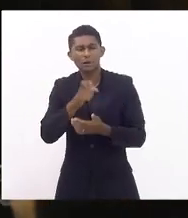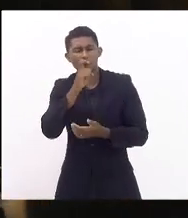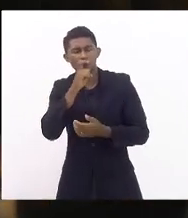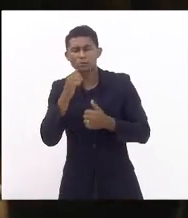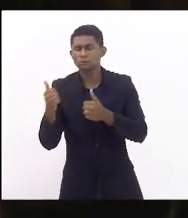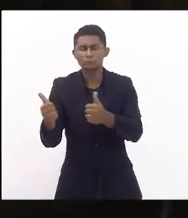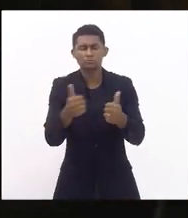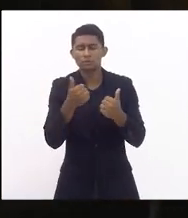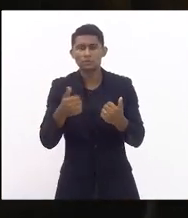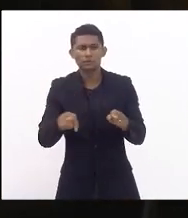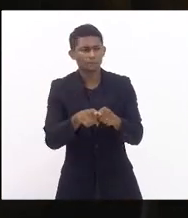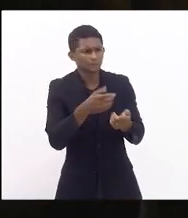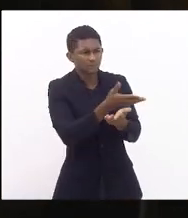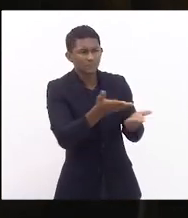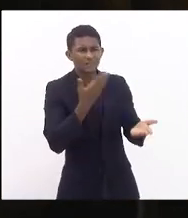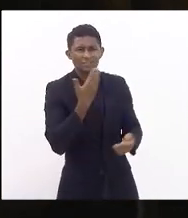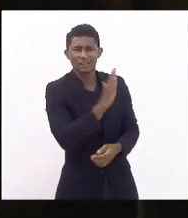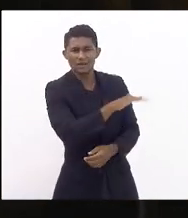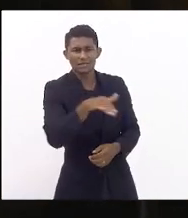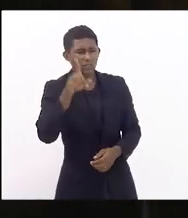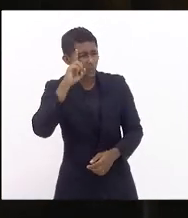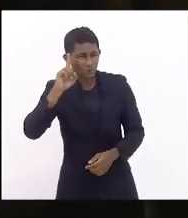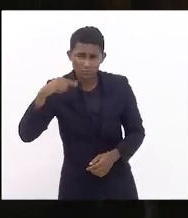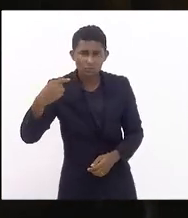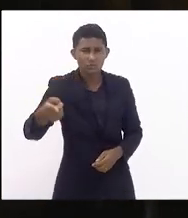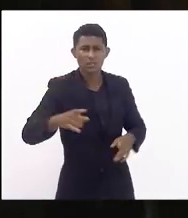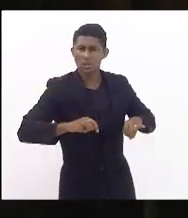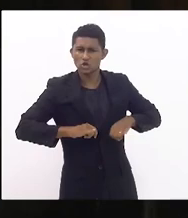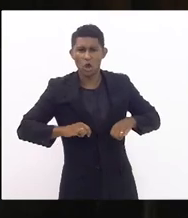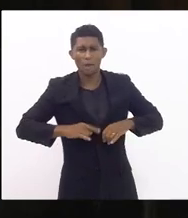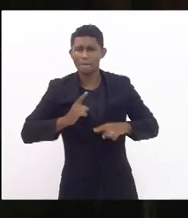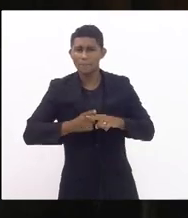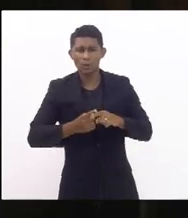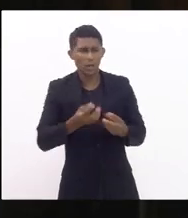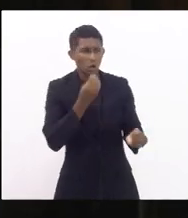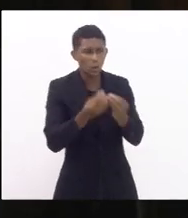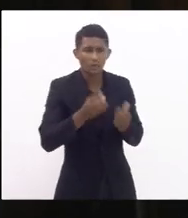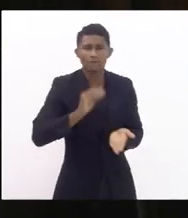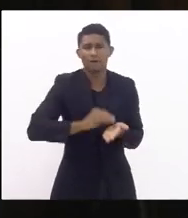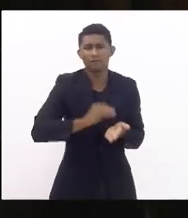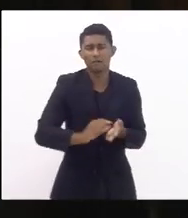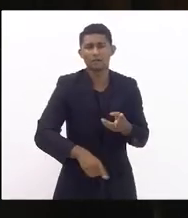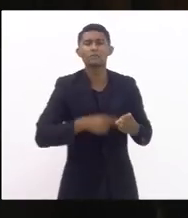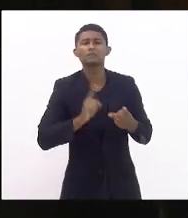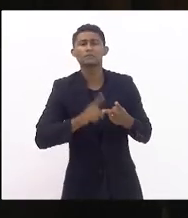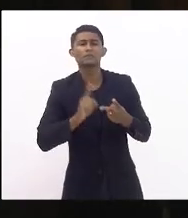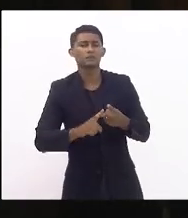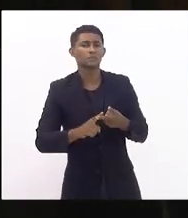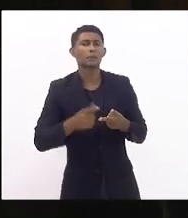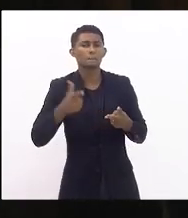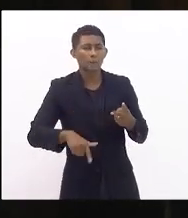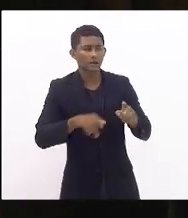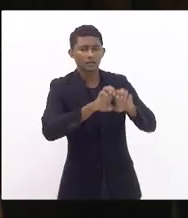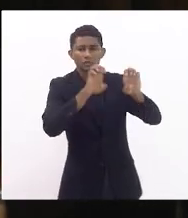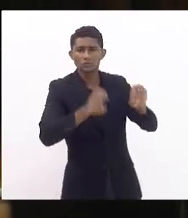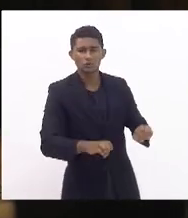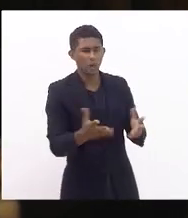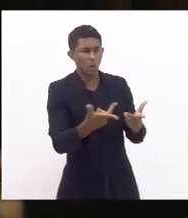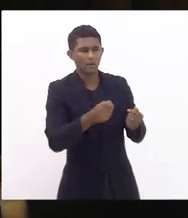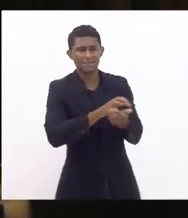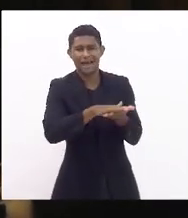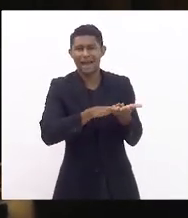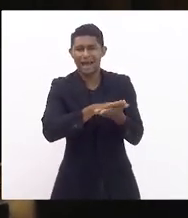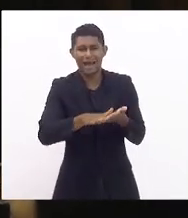estejam padecendo diariamente, seja por falta de alimentos, seja por uma falta de uma estrutura de